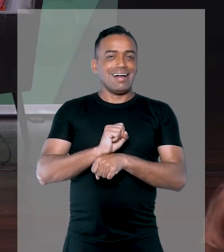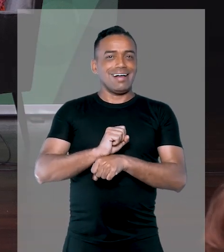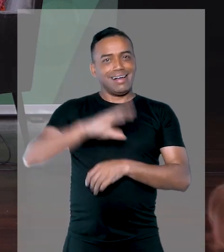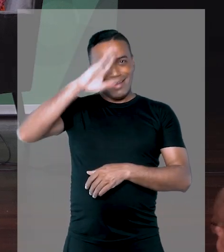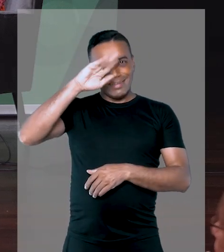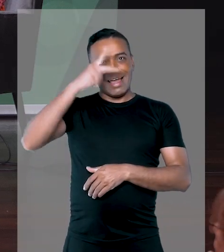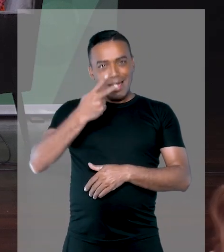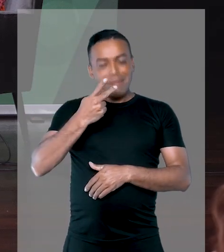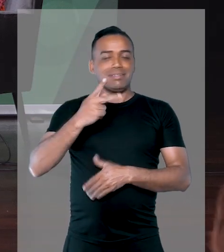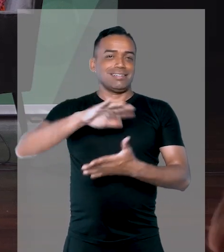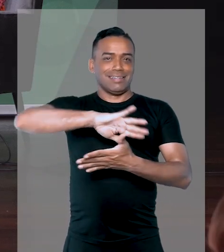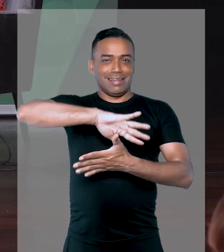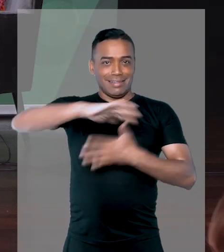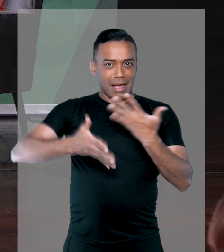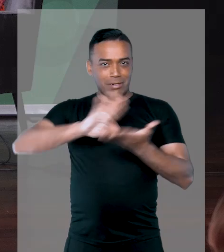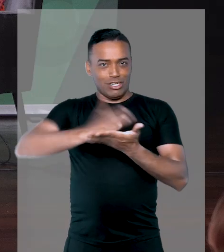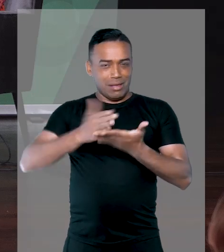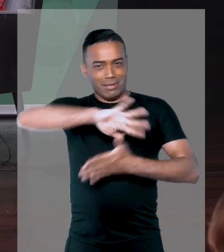Araújo, que é o nosso intérprete de Libras.